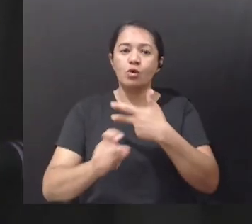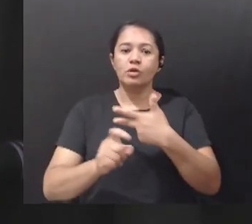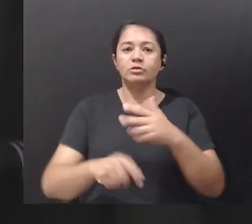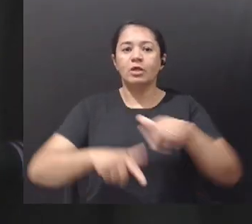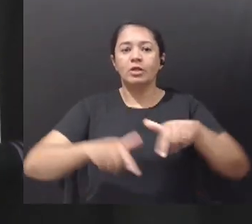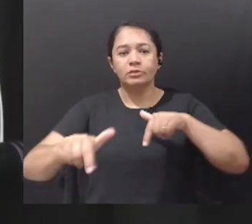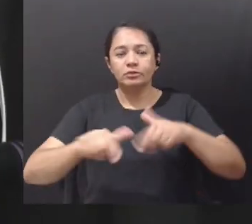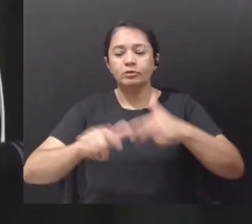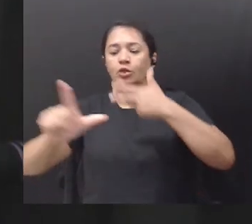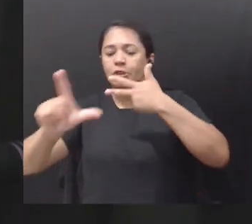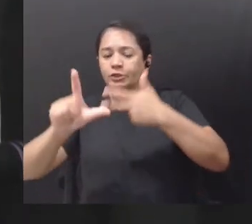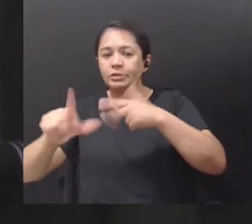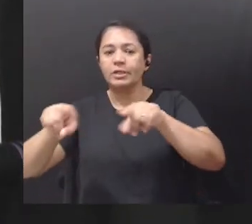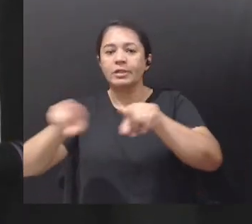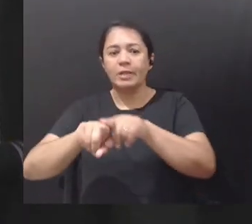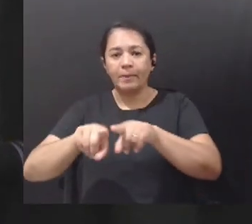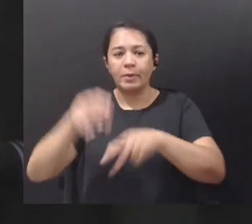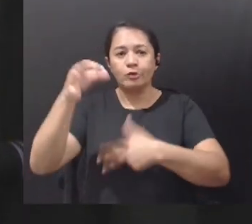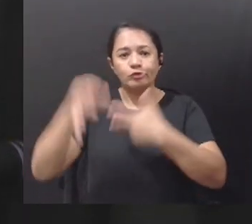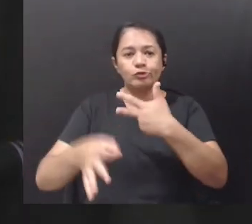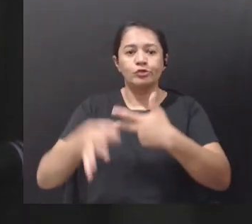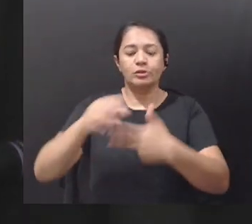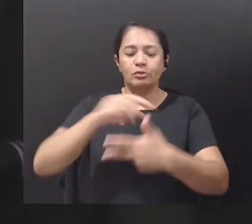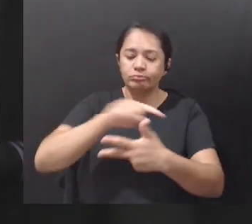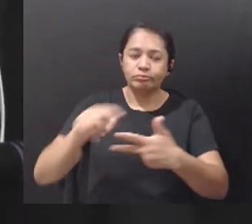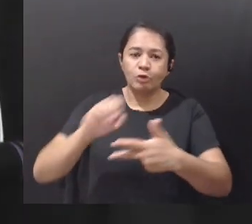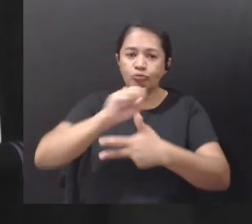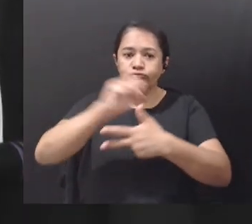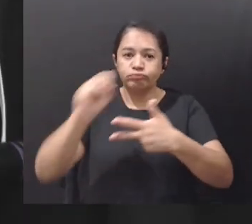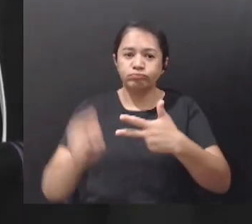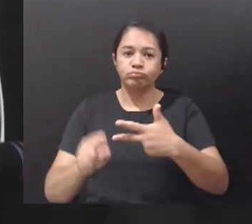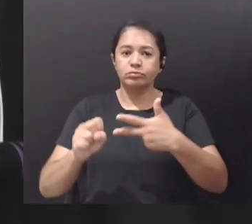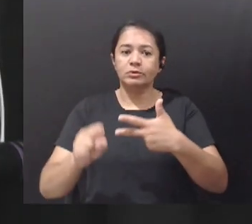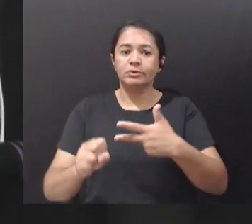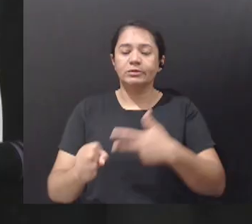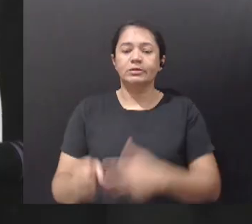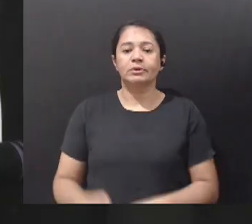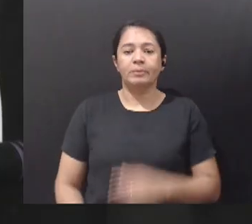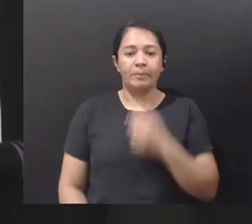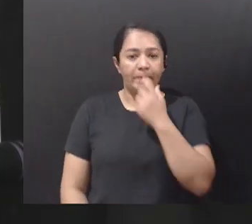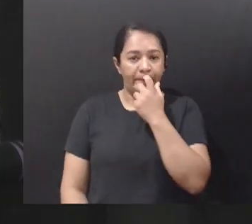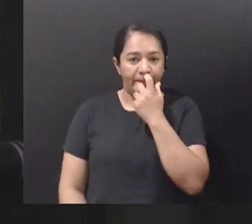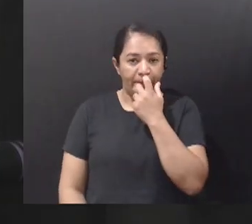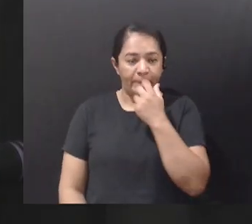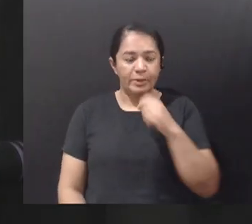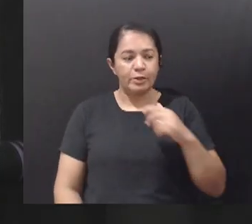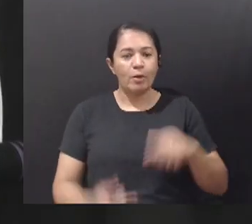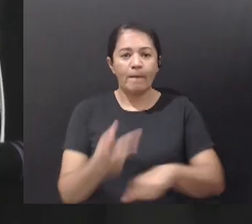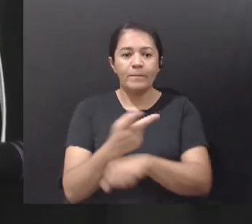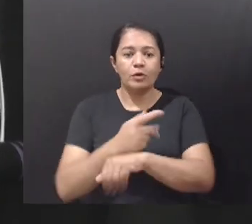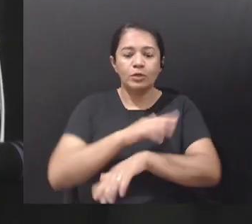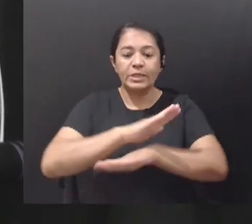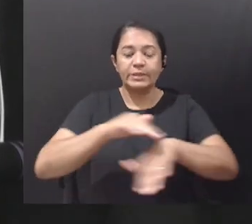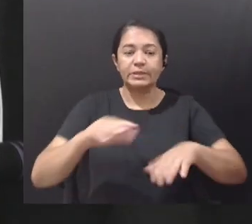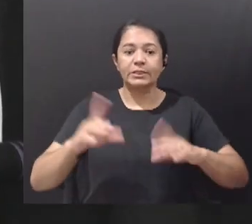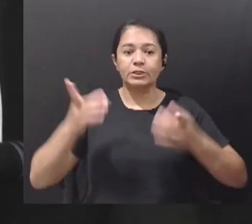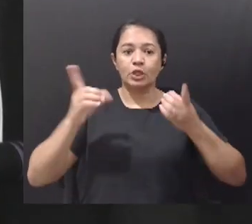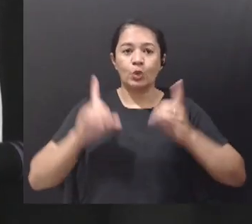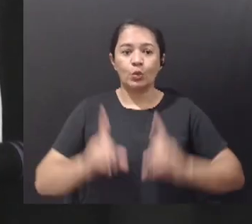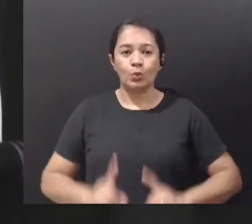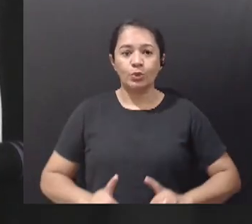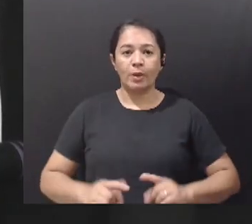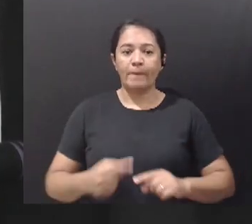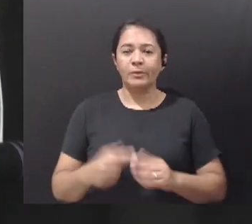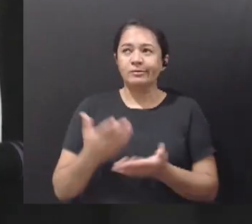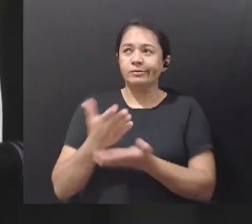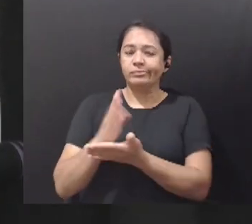até os poderes judiciários. Então, era um tempo diferente. E eu fui buscar crianças com deficiência, porque isso me incomodava